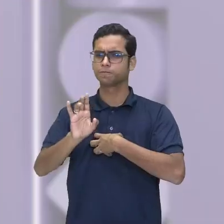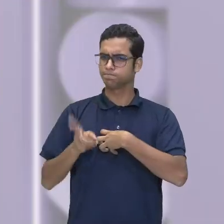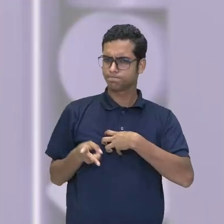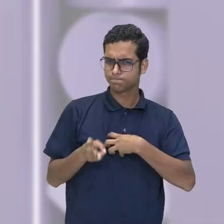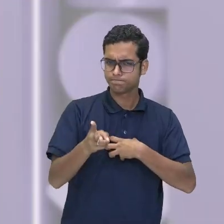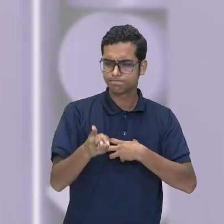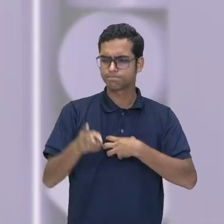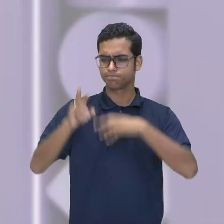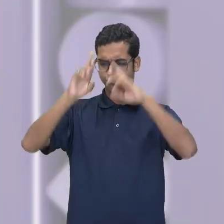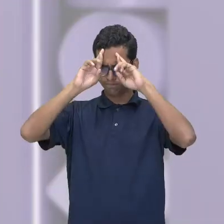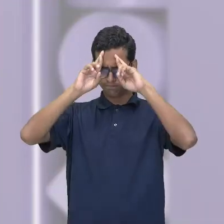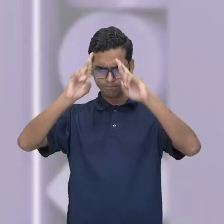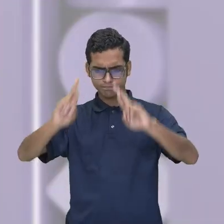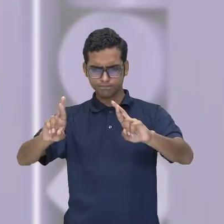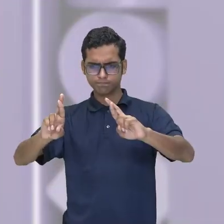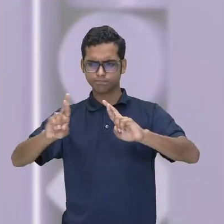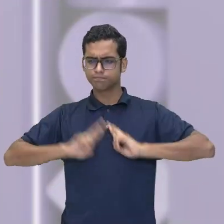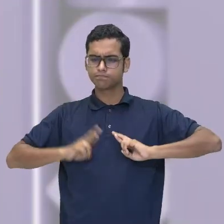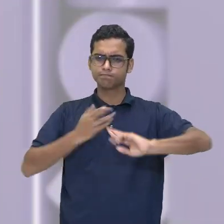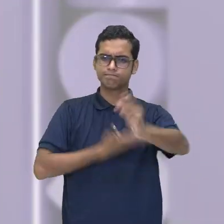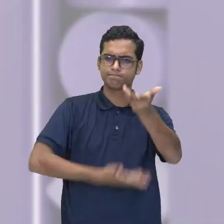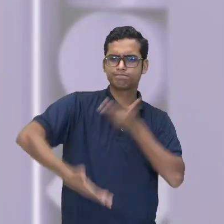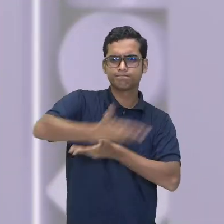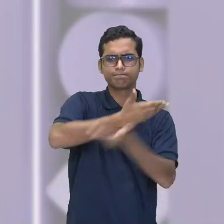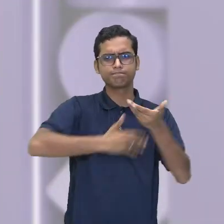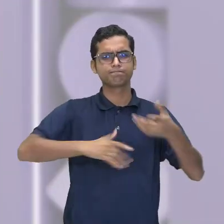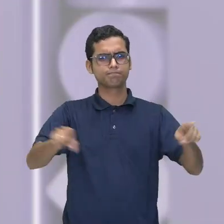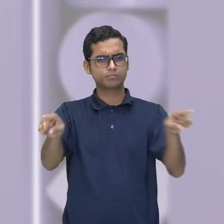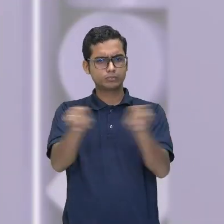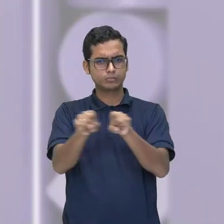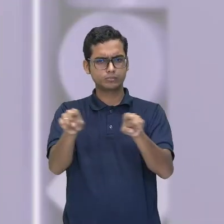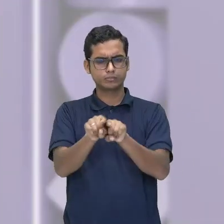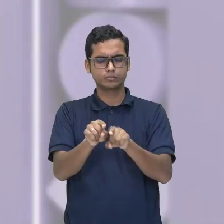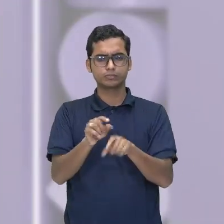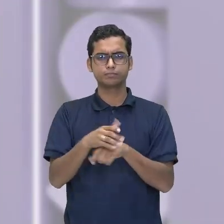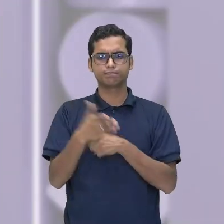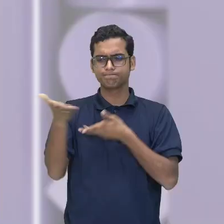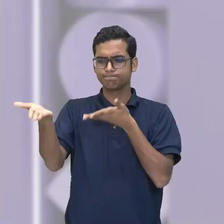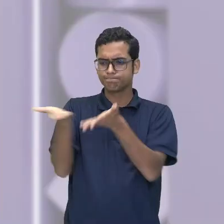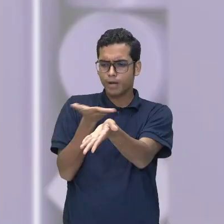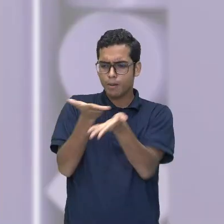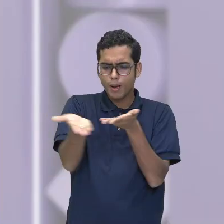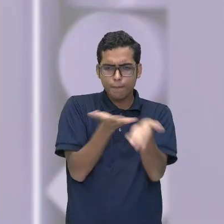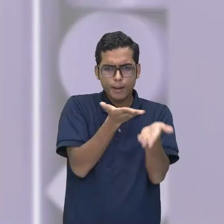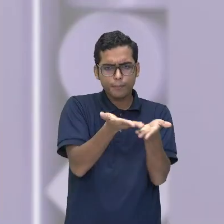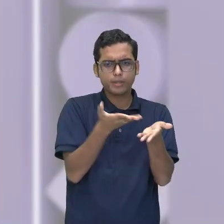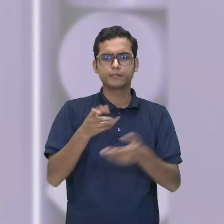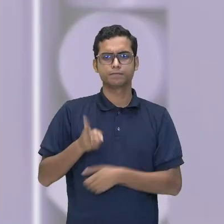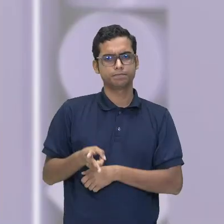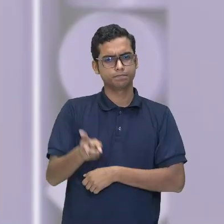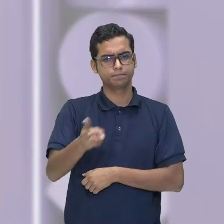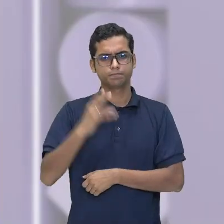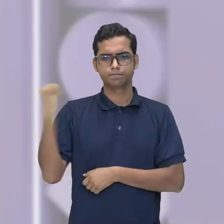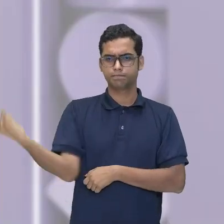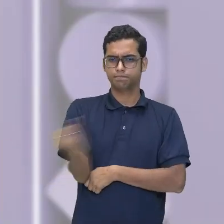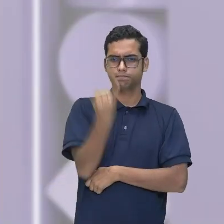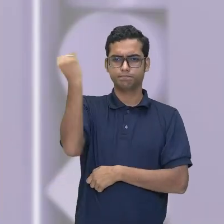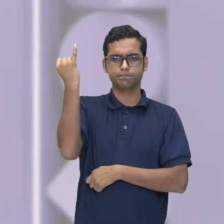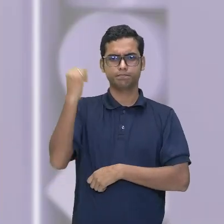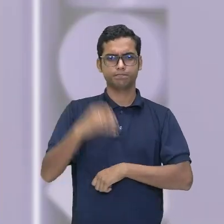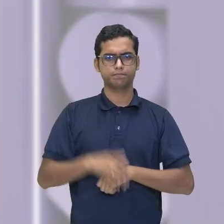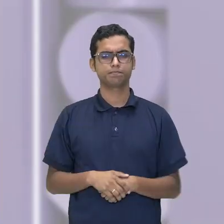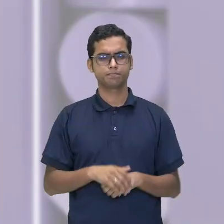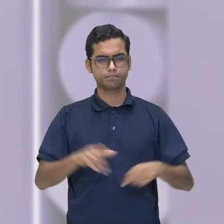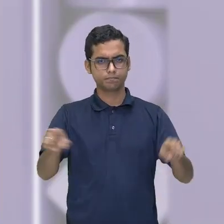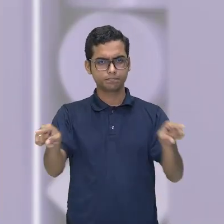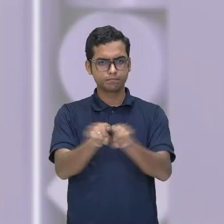a reciprocidade, né, no trato com o outro é muito importante. Quanto que